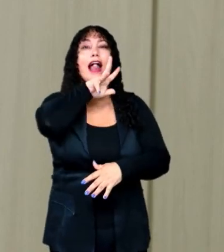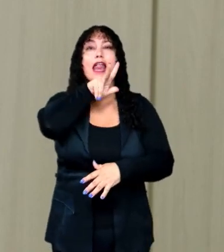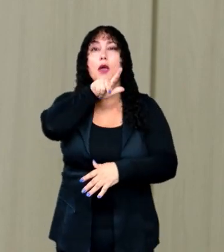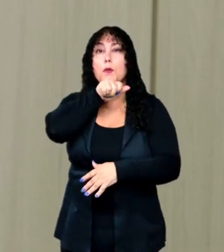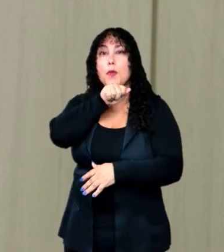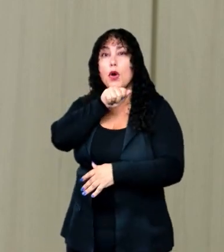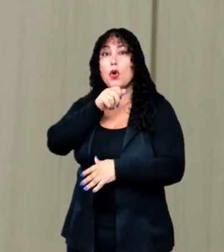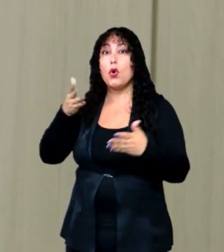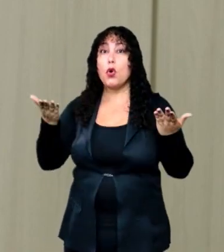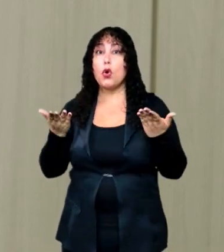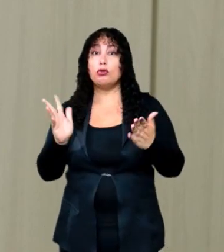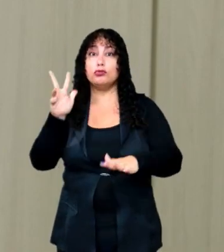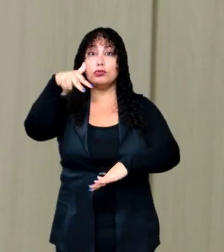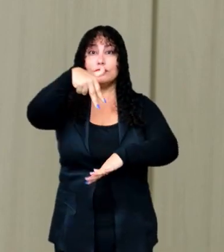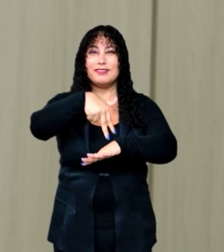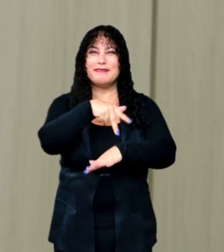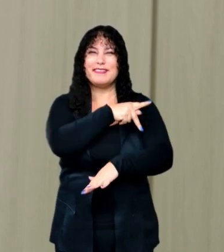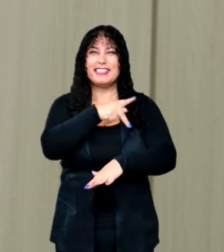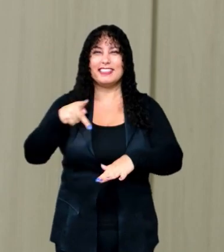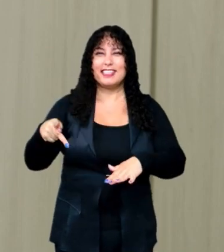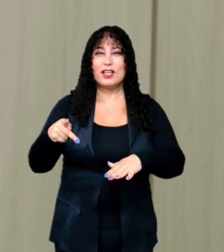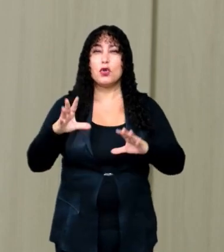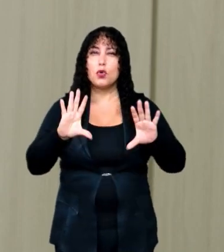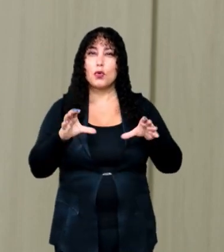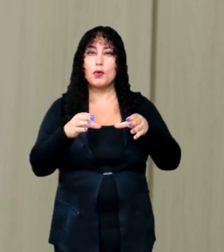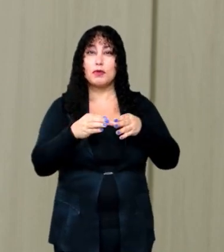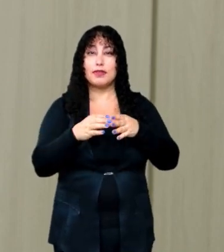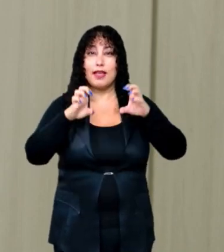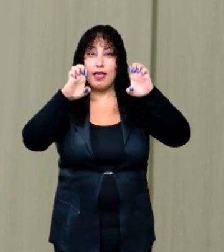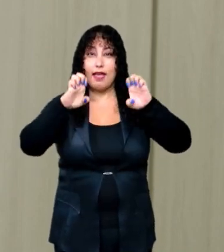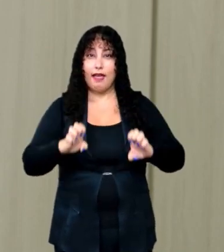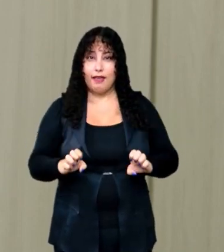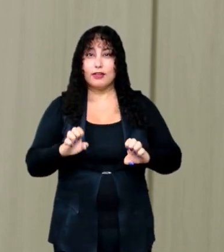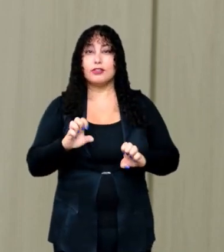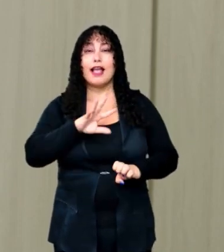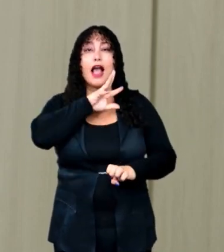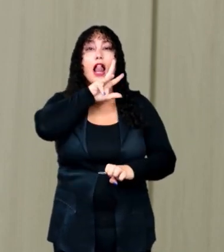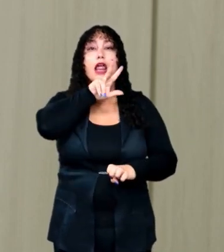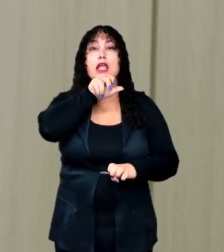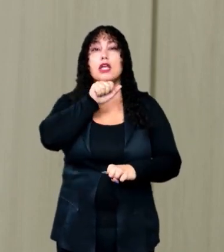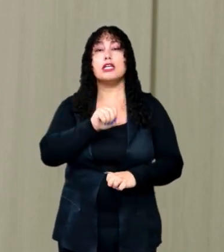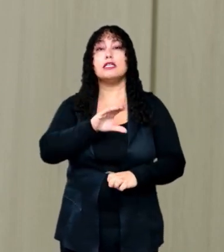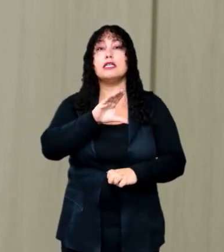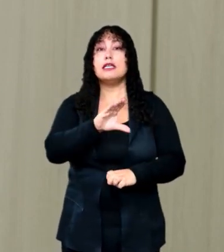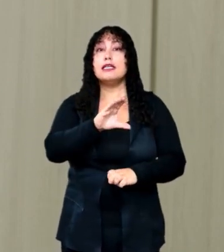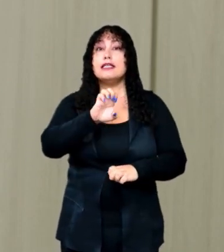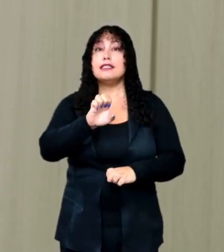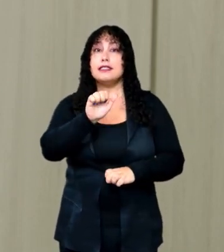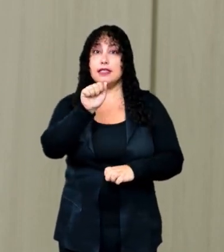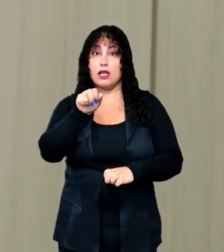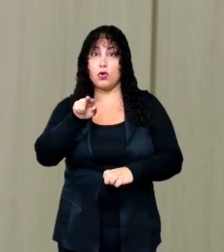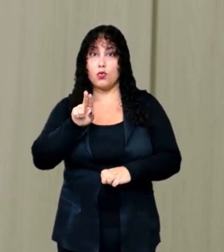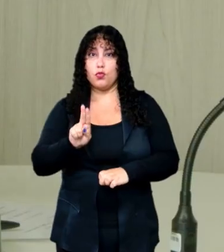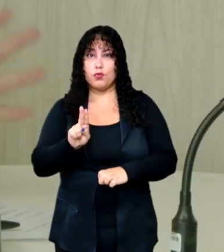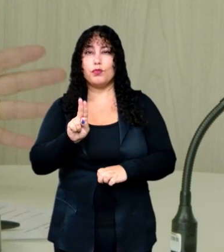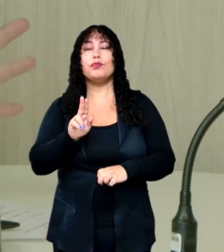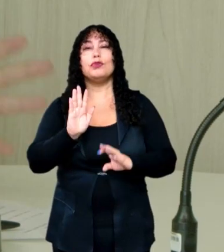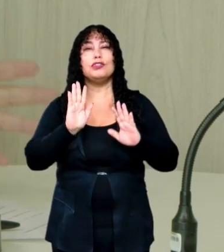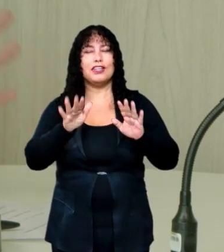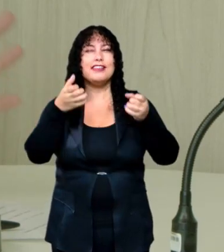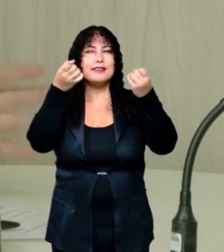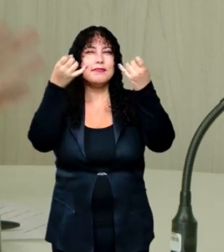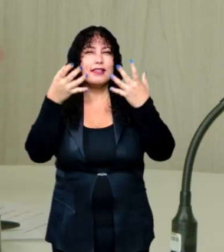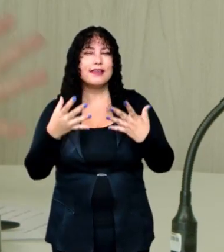agora assumindo a presidência do Comitê de Ética de Utilização de Animais, que é chamado de CEUA. É bom a gente já